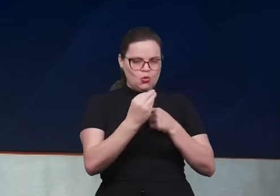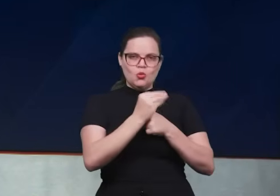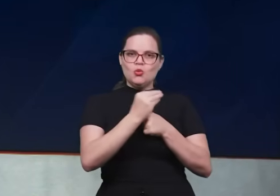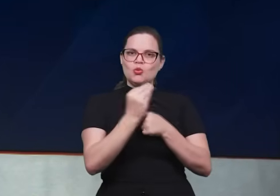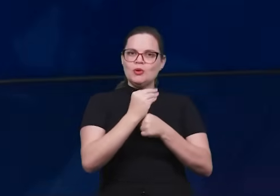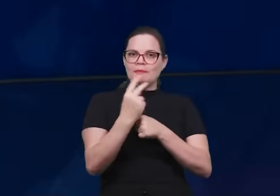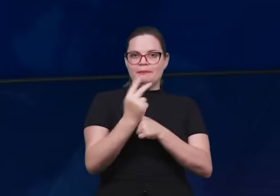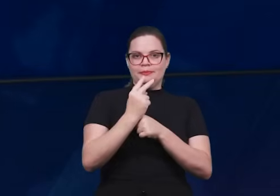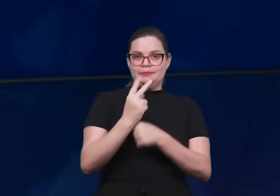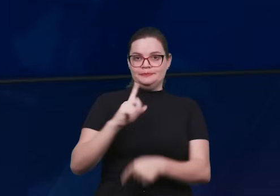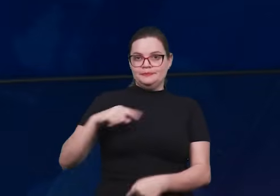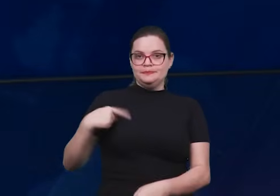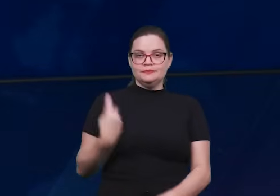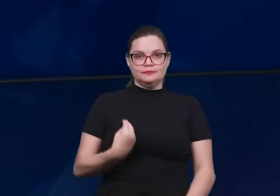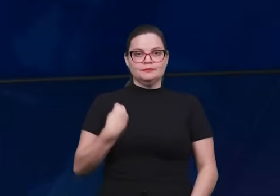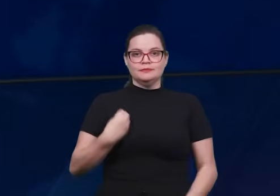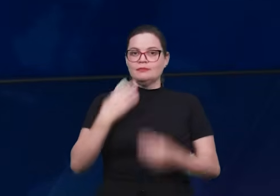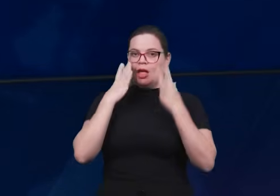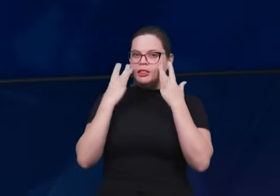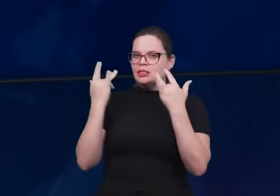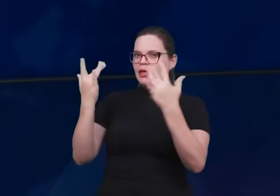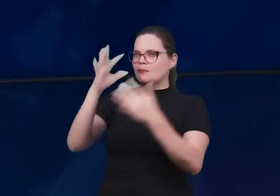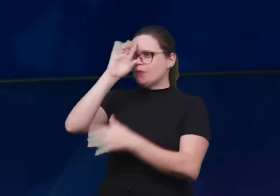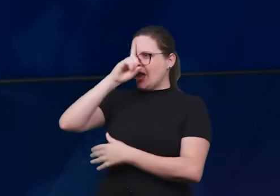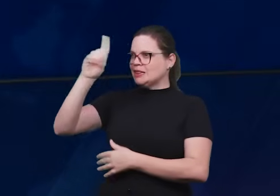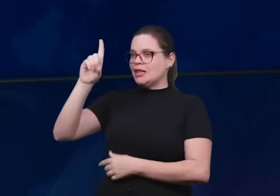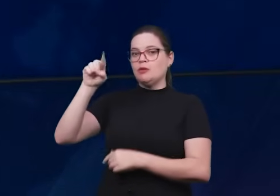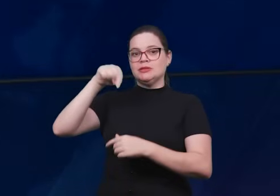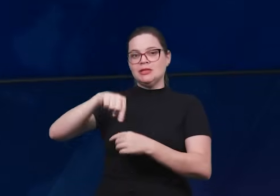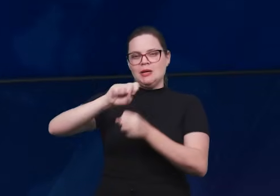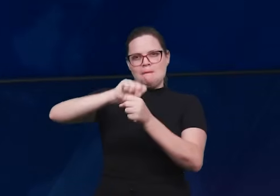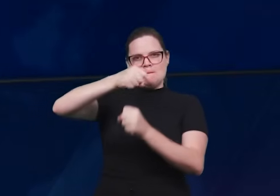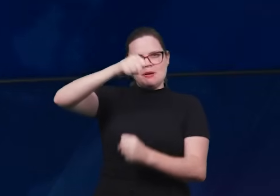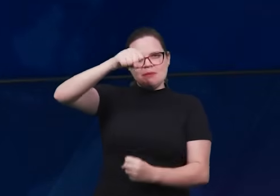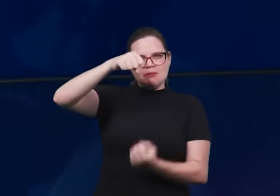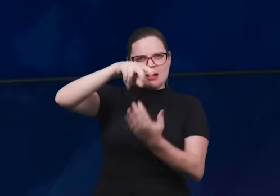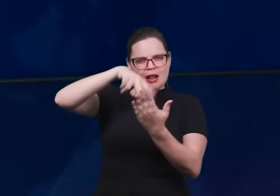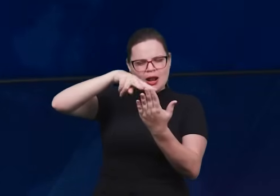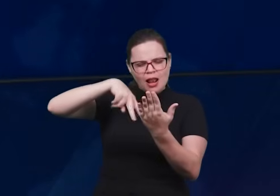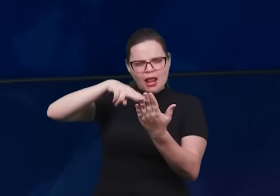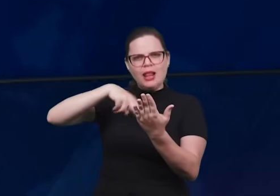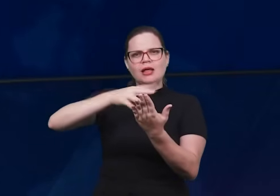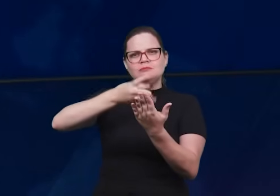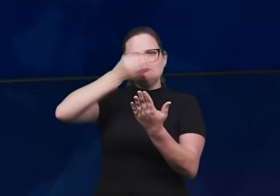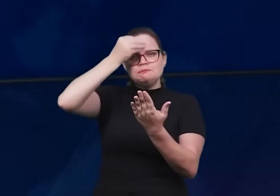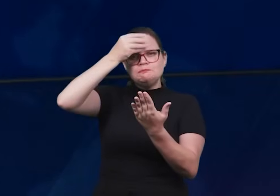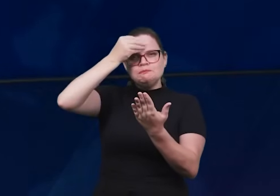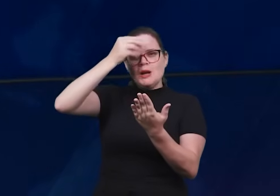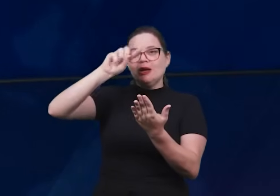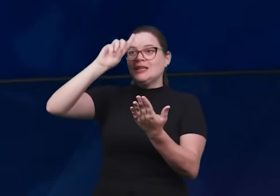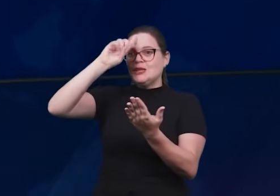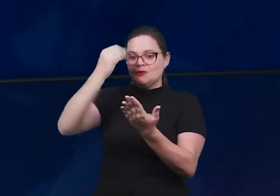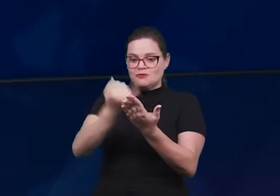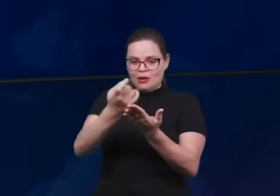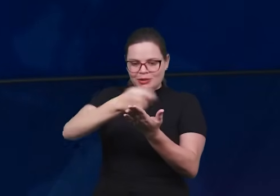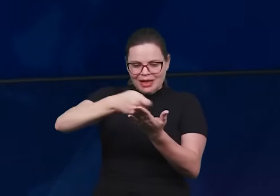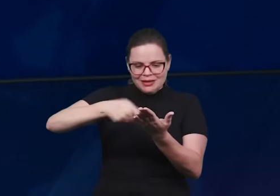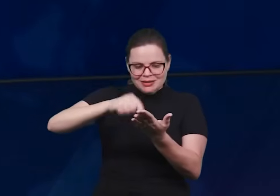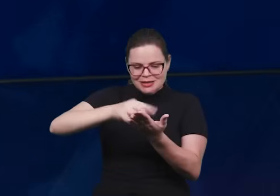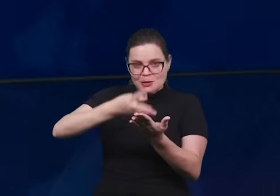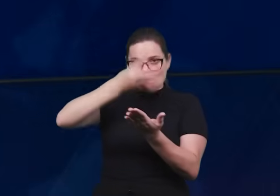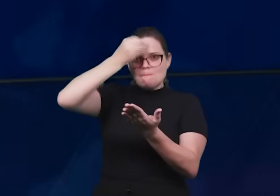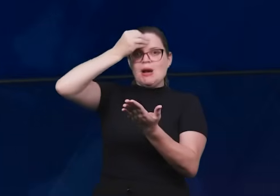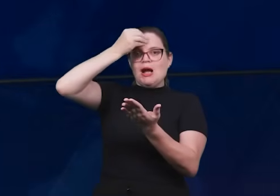vida. Temer a Deus e guardar a sua palavra é uma lição que não pode deixar de ser transmitida às gerações